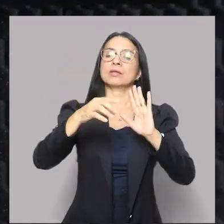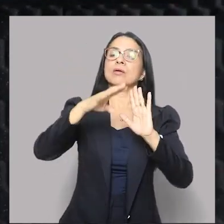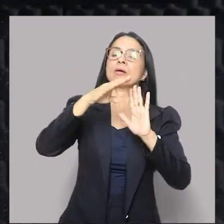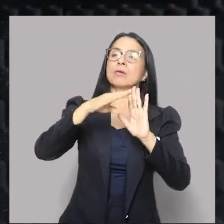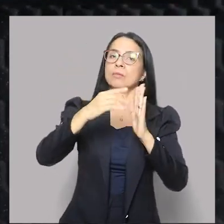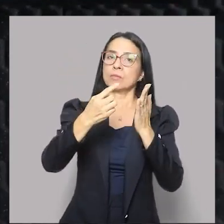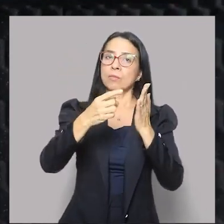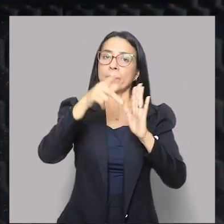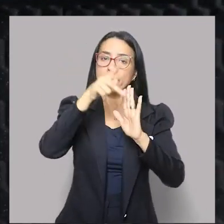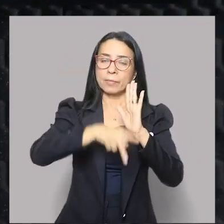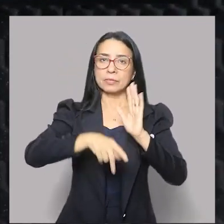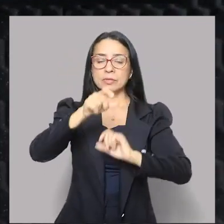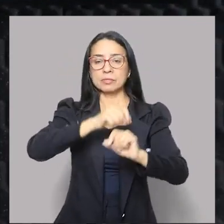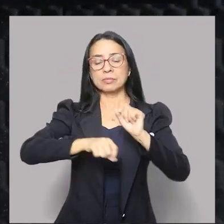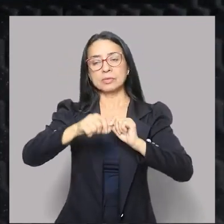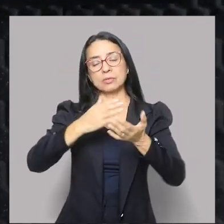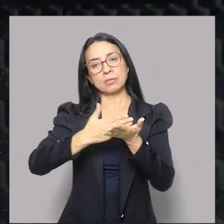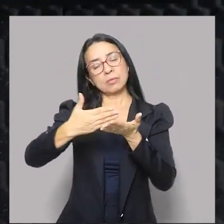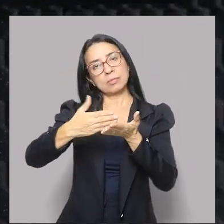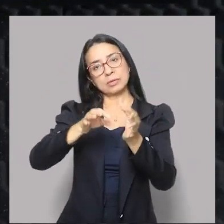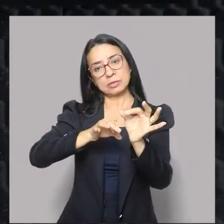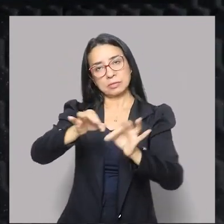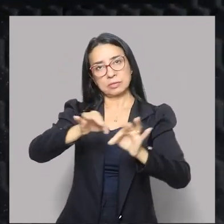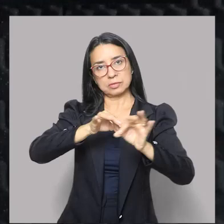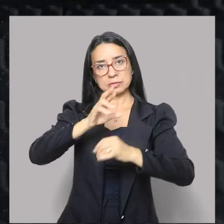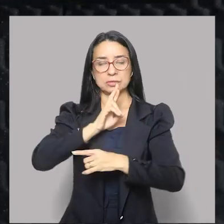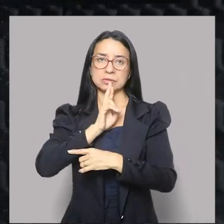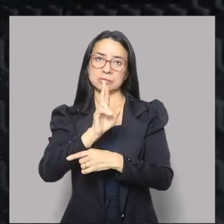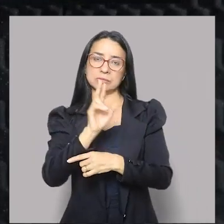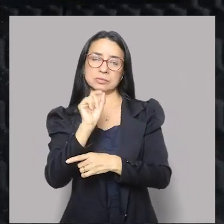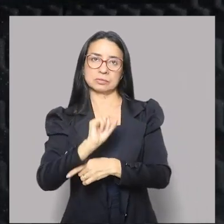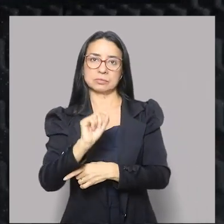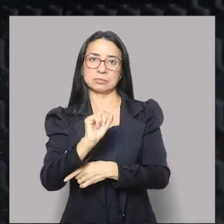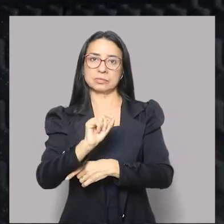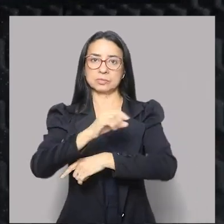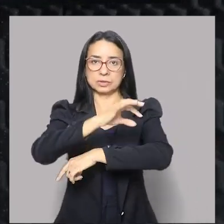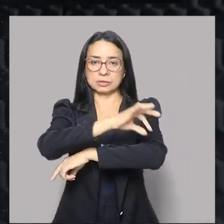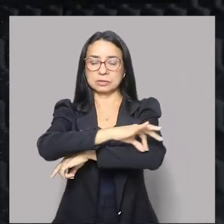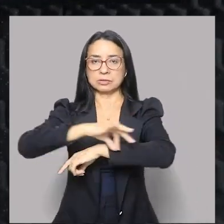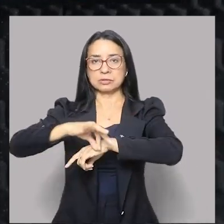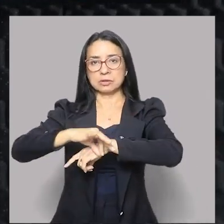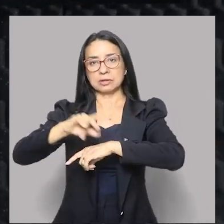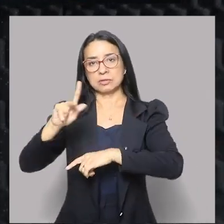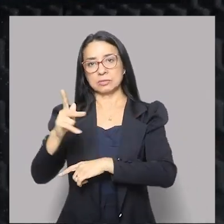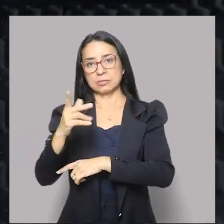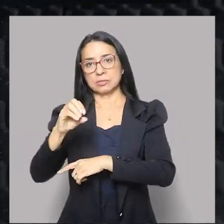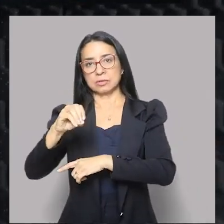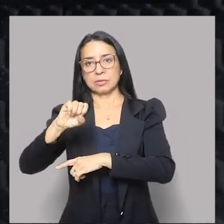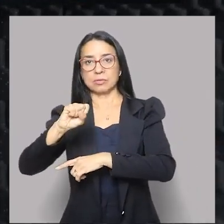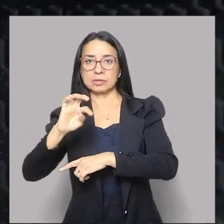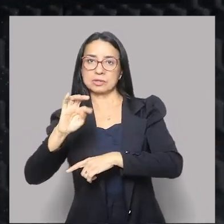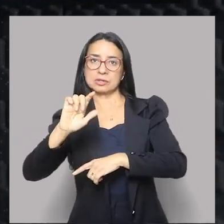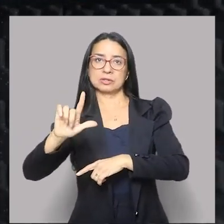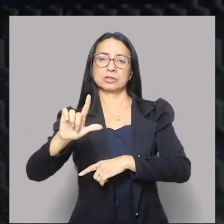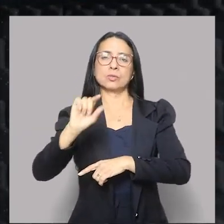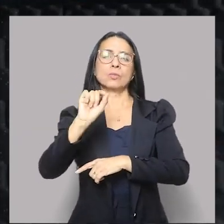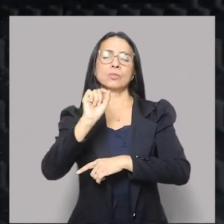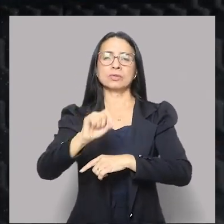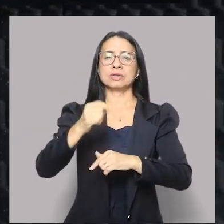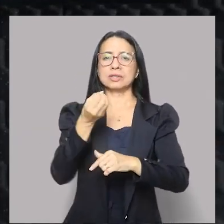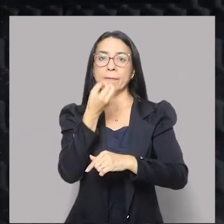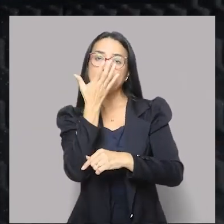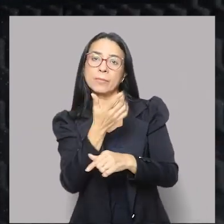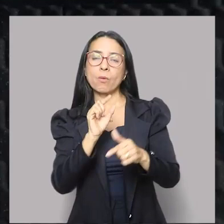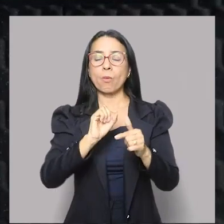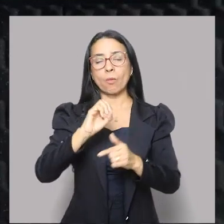planejamento, eu já começo a estabelecer também os resultados dessa arquitetura hostil. O que isso propicia, o que isso